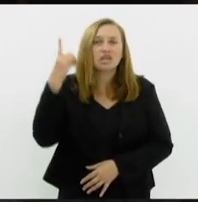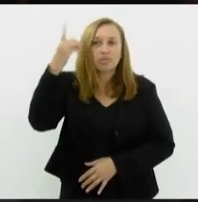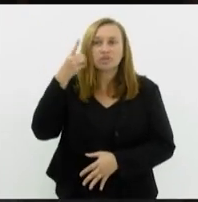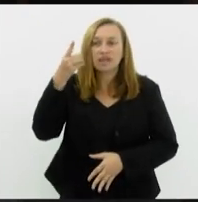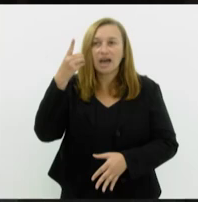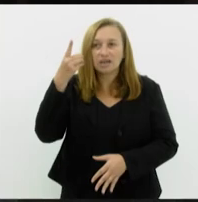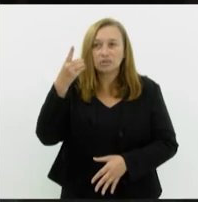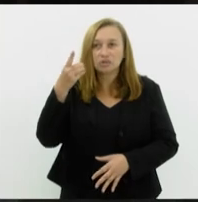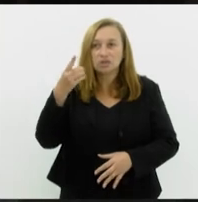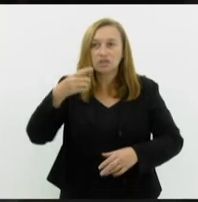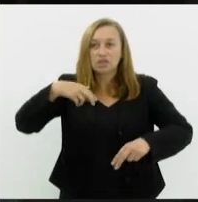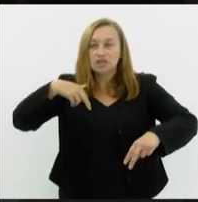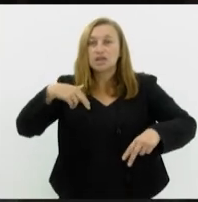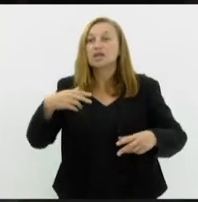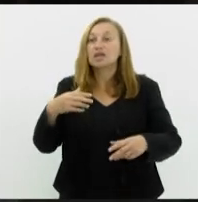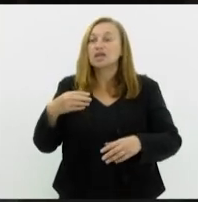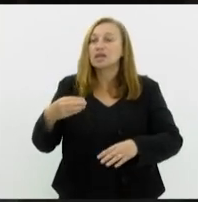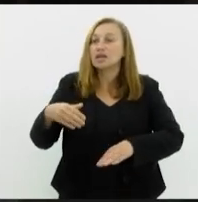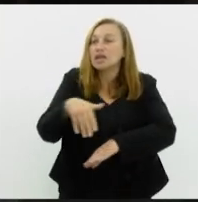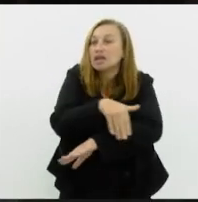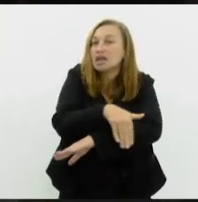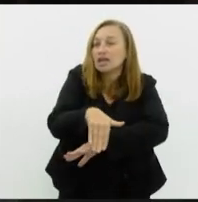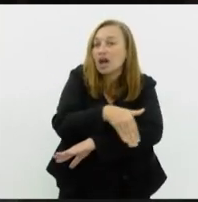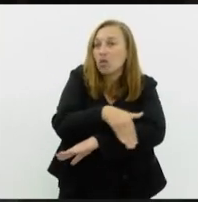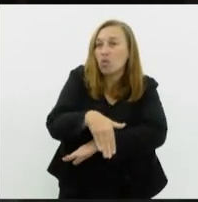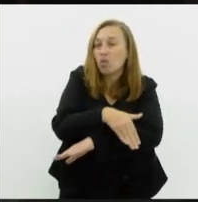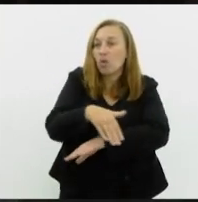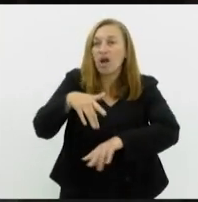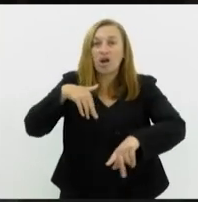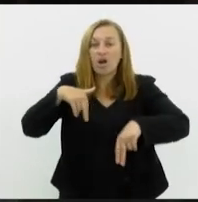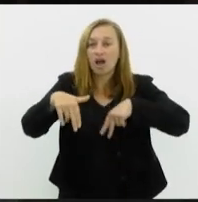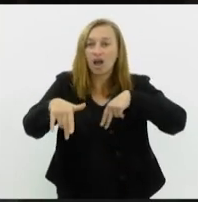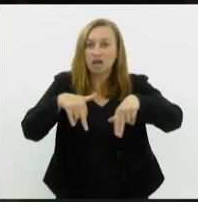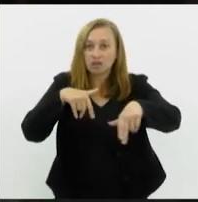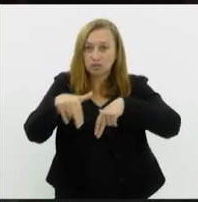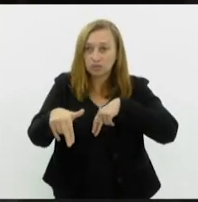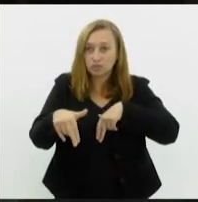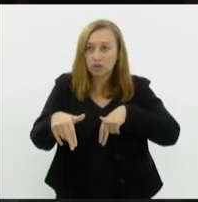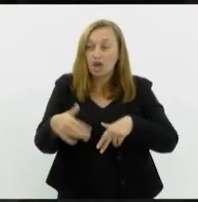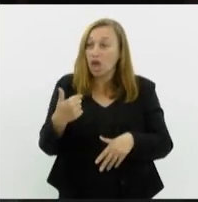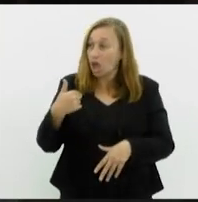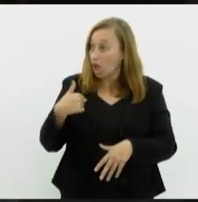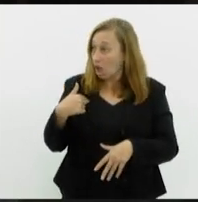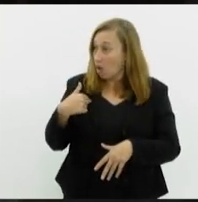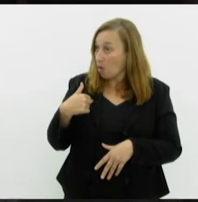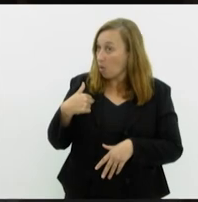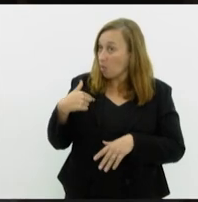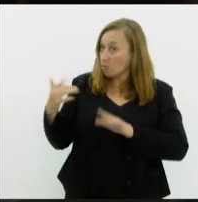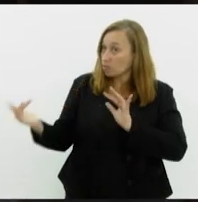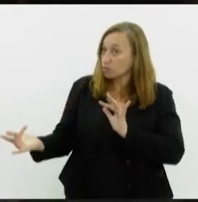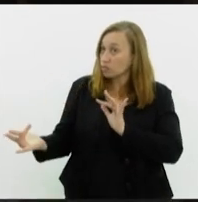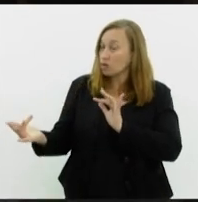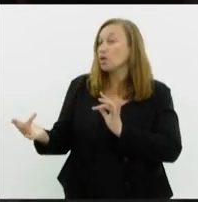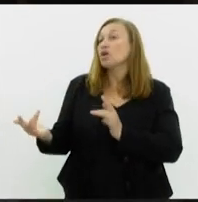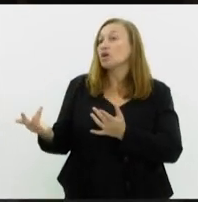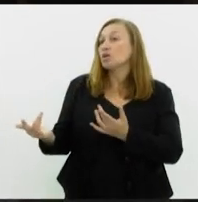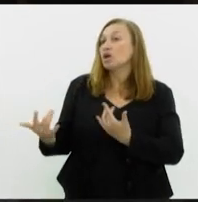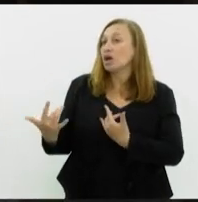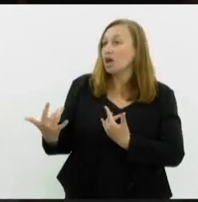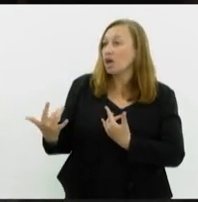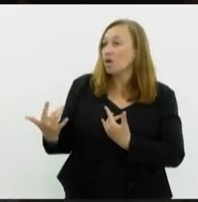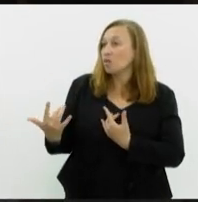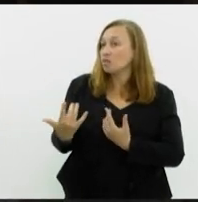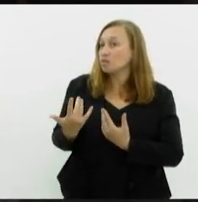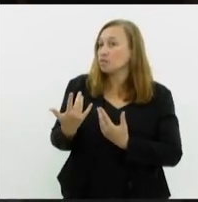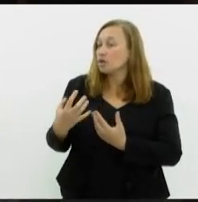Eu me identifico muito, costumo falar, que eu só ando com quem eu me identifico. Eu me identifico com o Luiz, porque tem o mesmo perfil que o Vlad